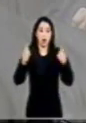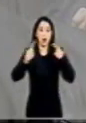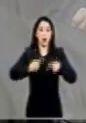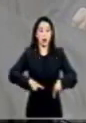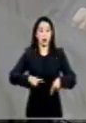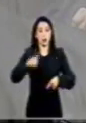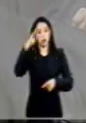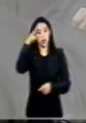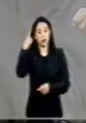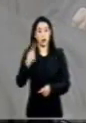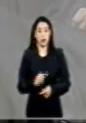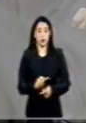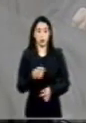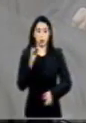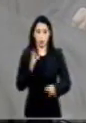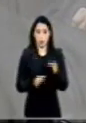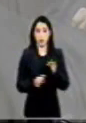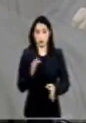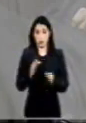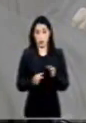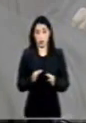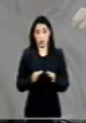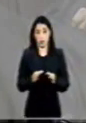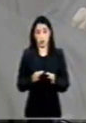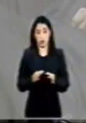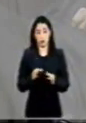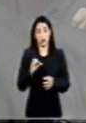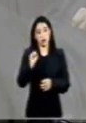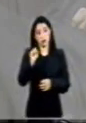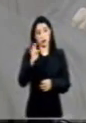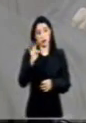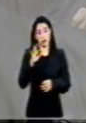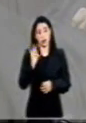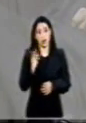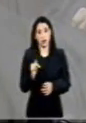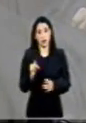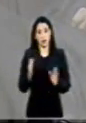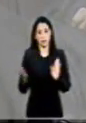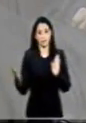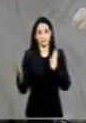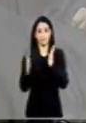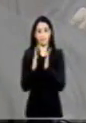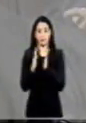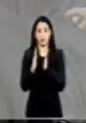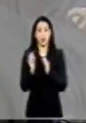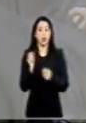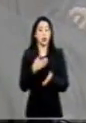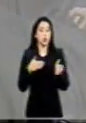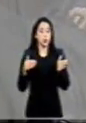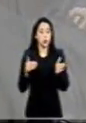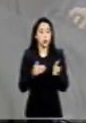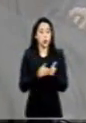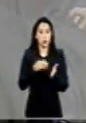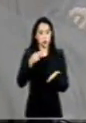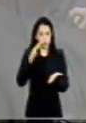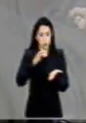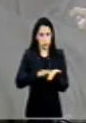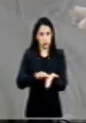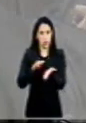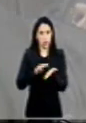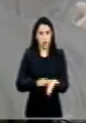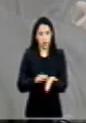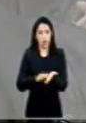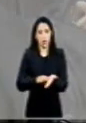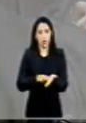é justamente a ordem judicial proferida por essa corte. A partir desse embate, todos os mandados de busca e apreensão que foram